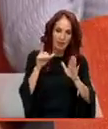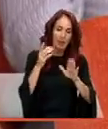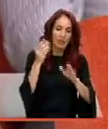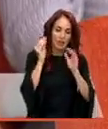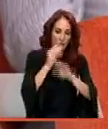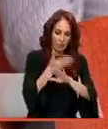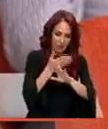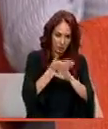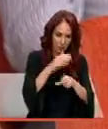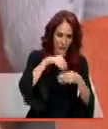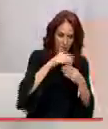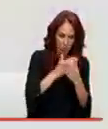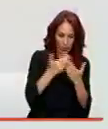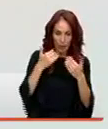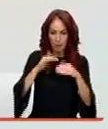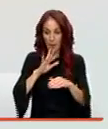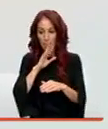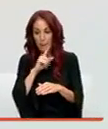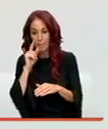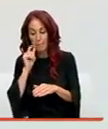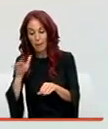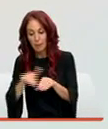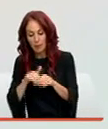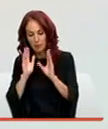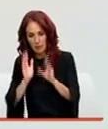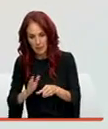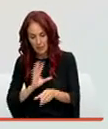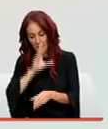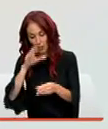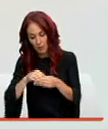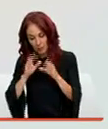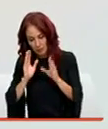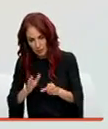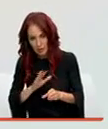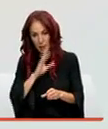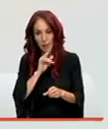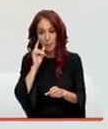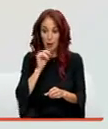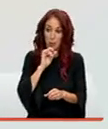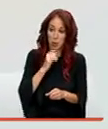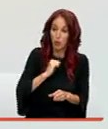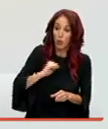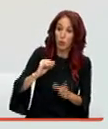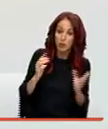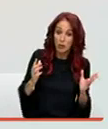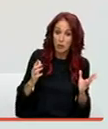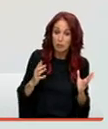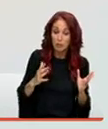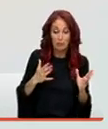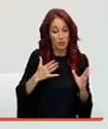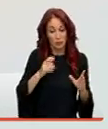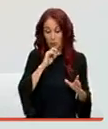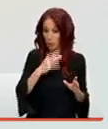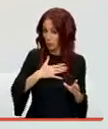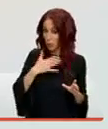pais têm uma palavra a dizer não tenho que participar tem que estar envolvido e também as imagens podem se opor à educação sexual nas